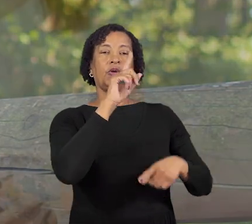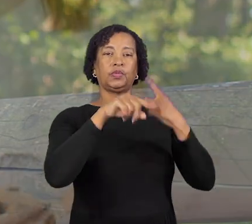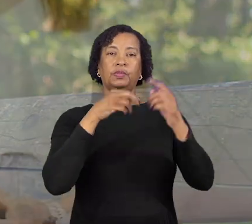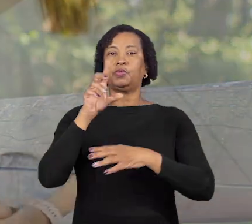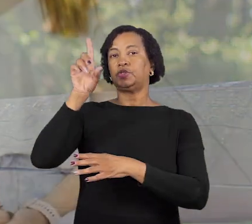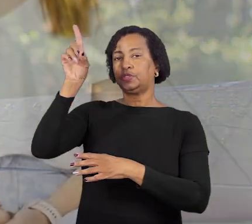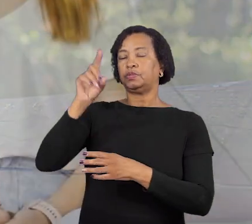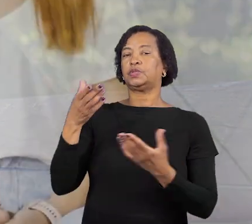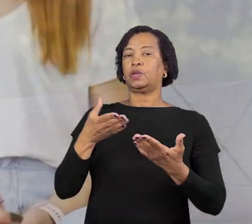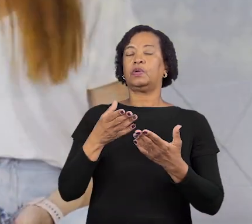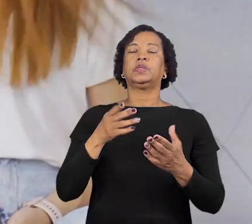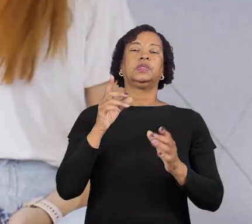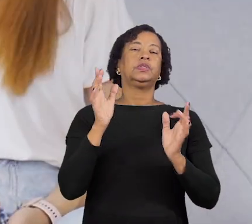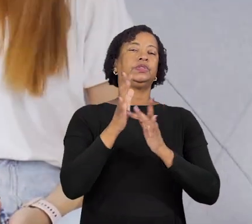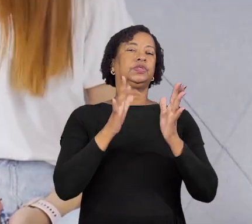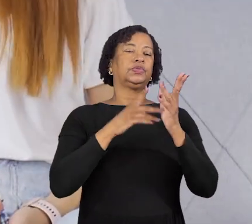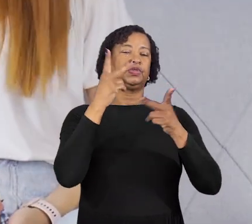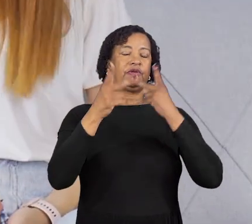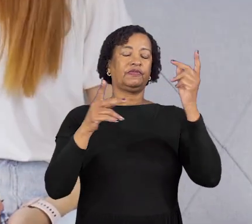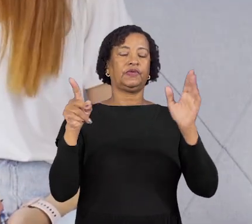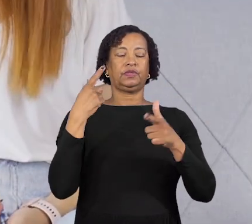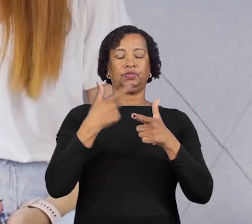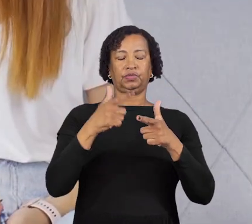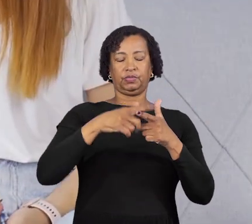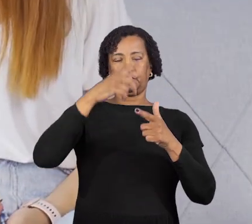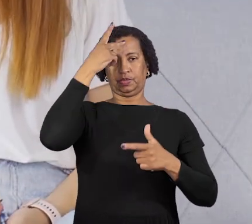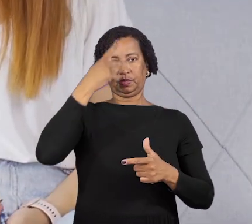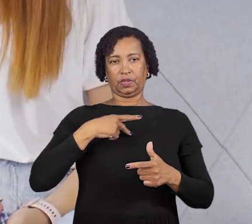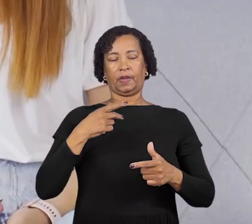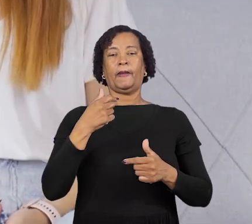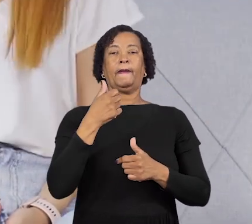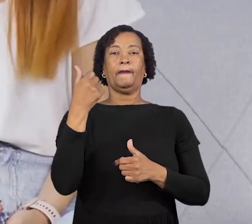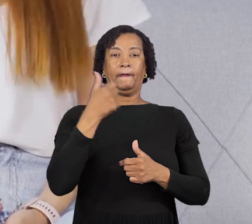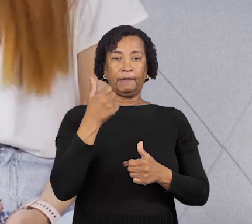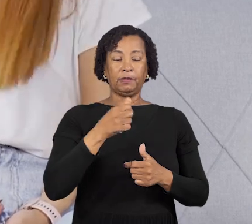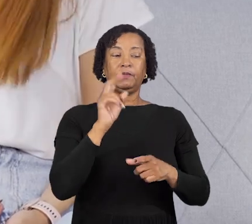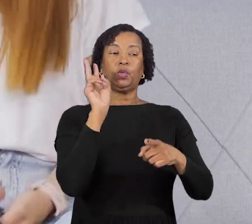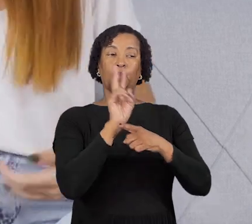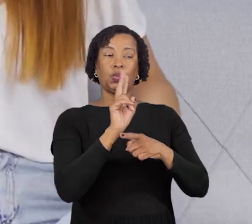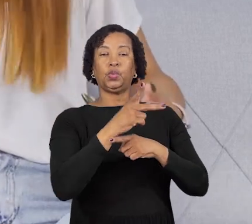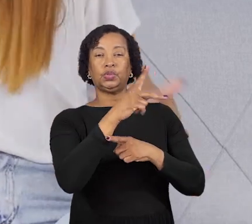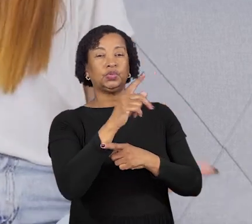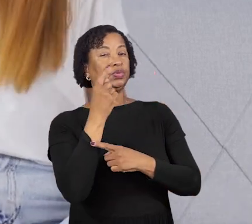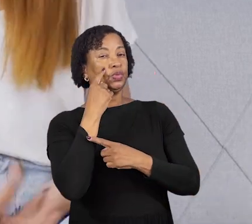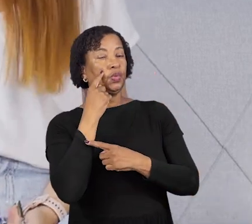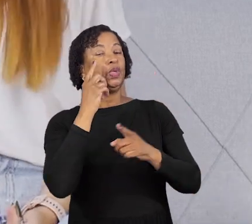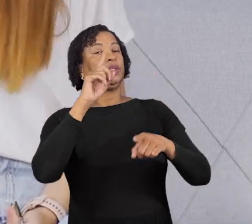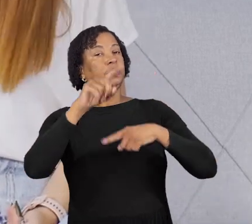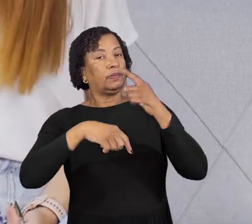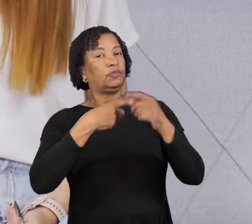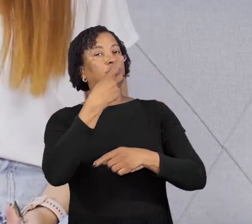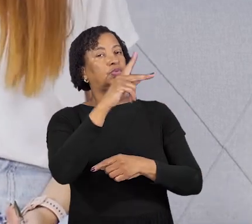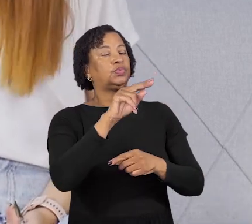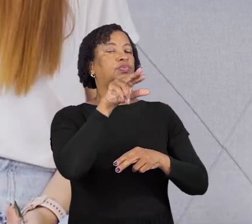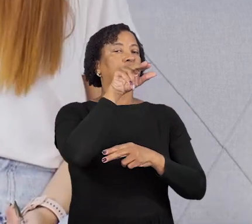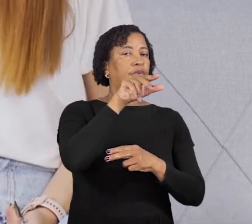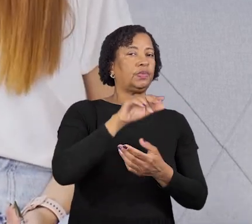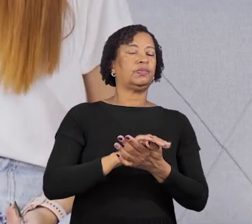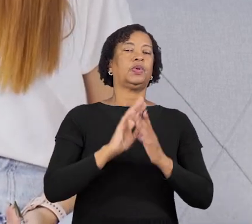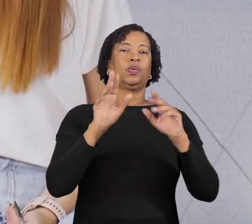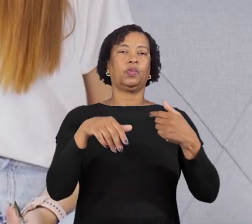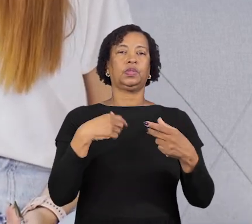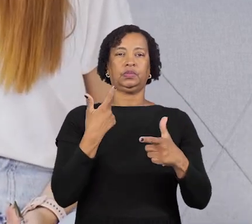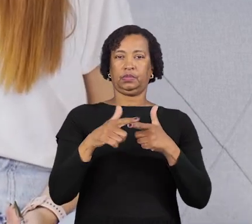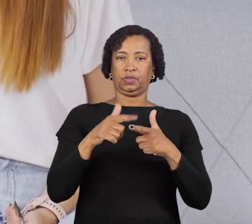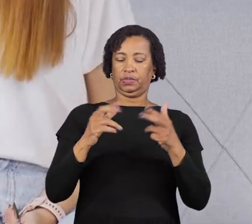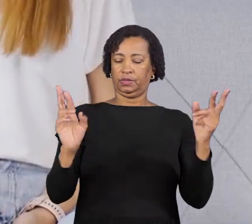Jesus estava falando sobre problemas pessoais. Ele diz: primeiro trate do seu olho e depois do olho do seu irmão. Quando o problema é